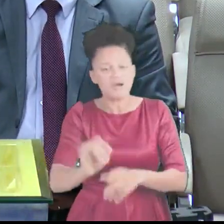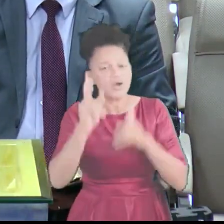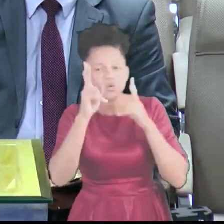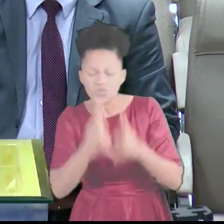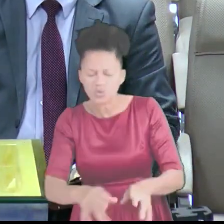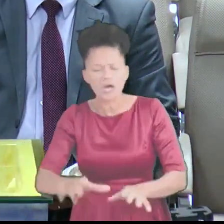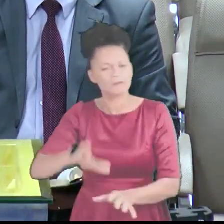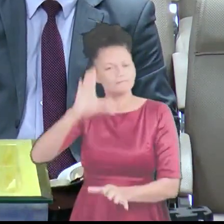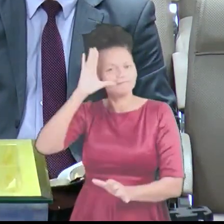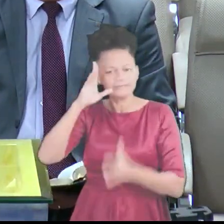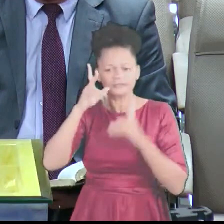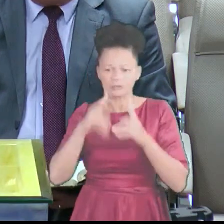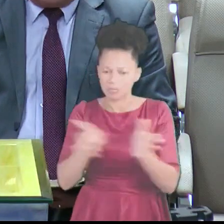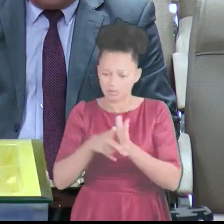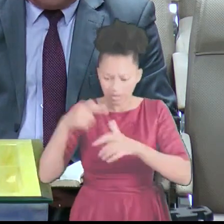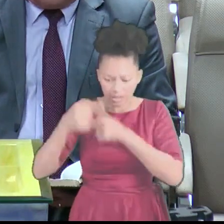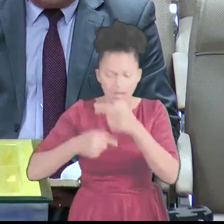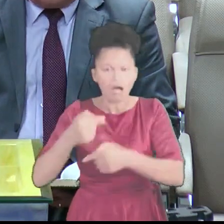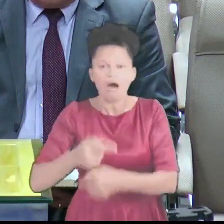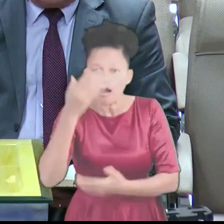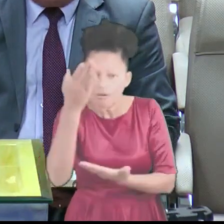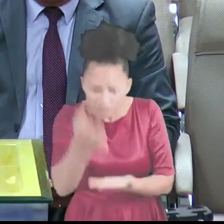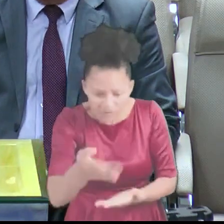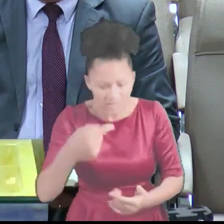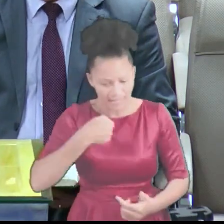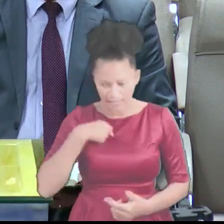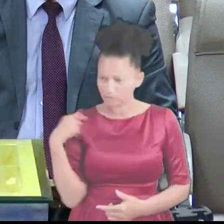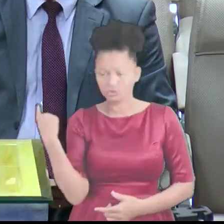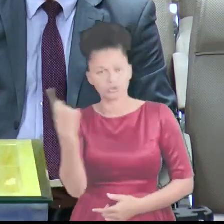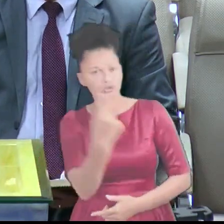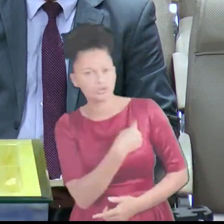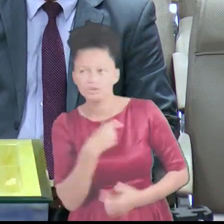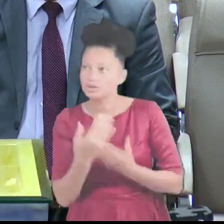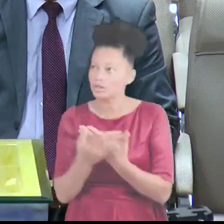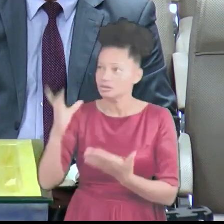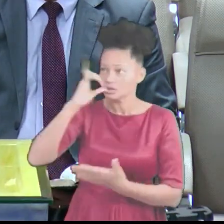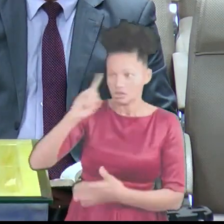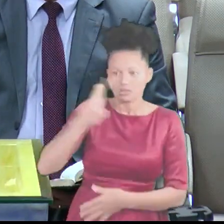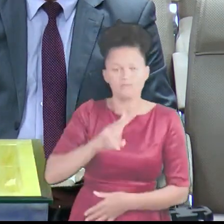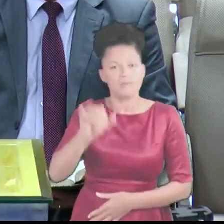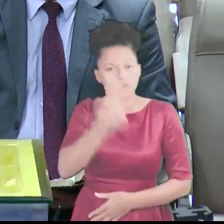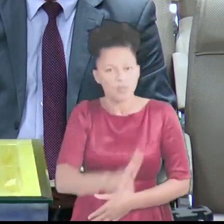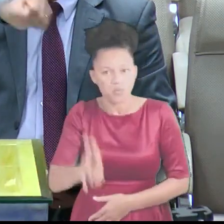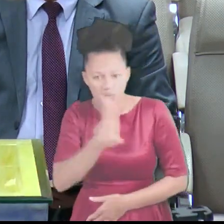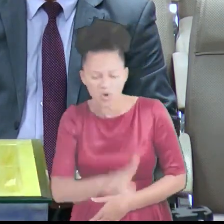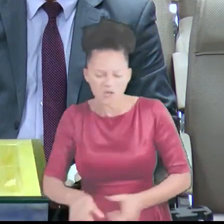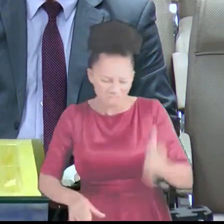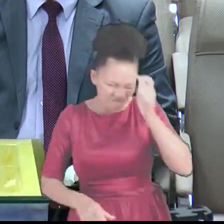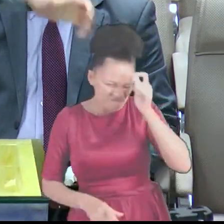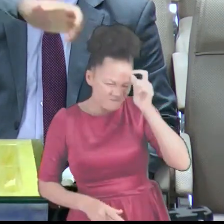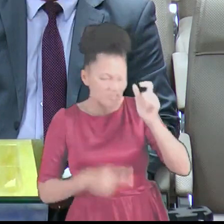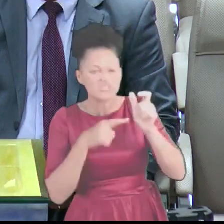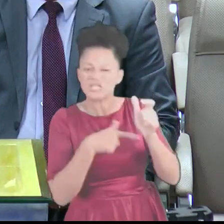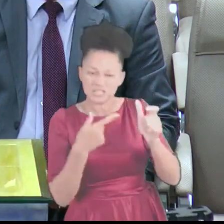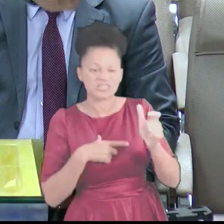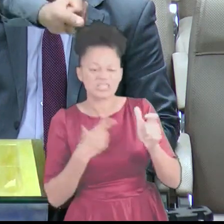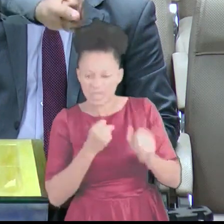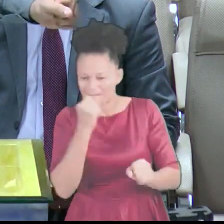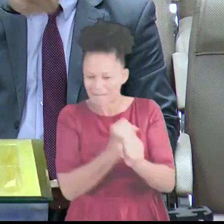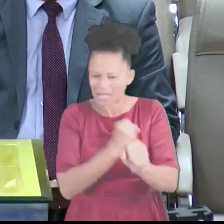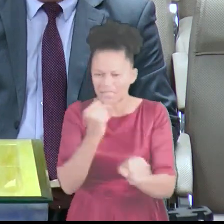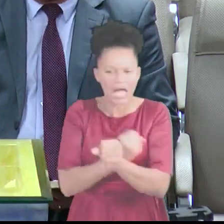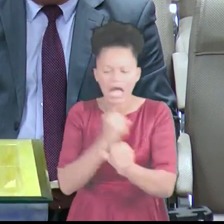desta geração, é você, sou eu, somos nós que Deus vai usar. O diabo tem matado há